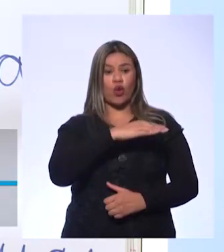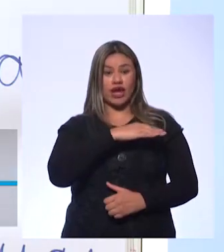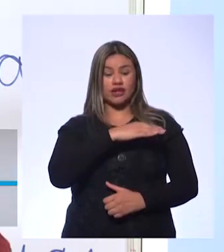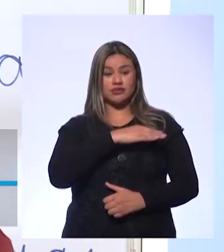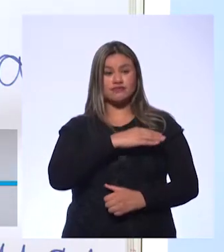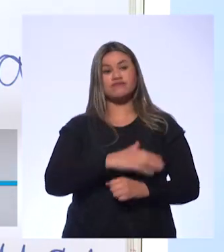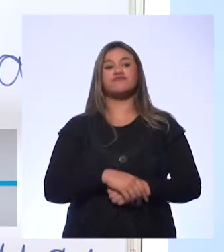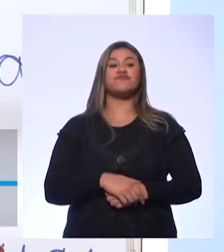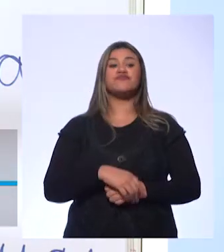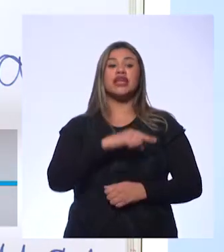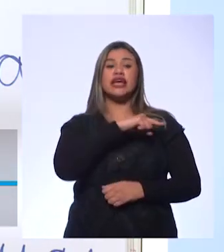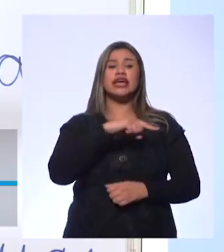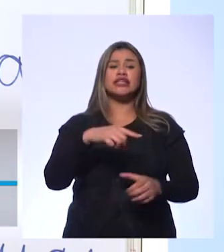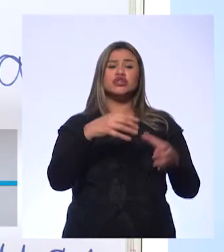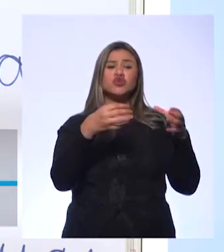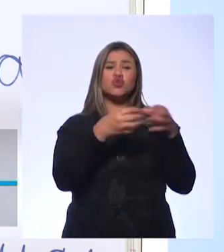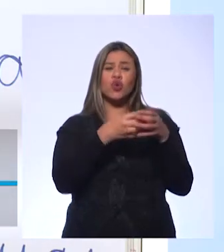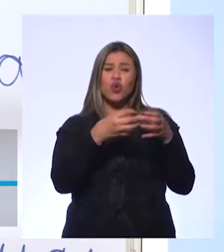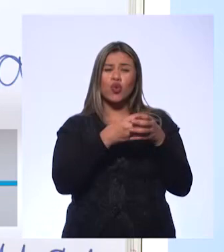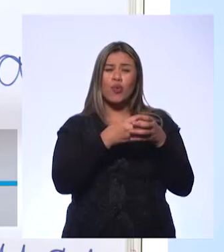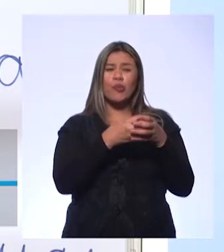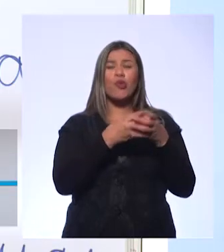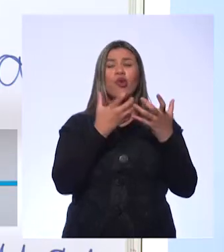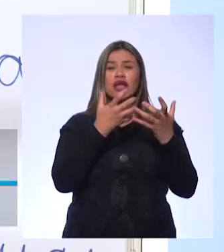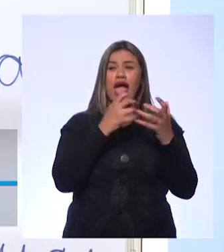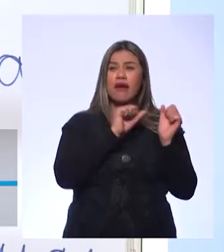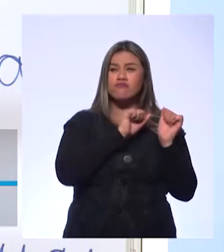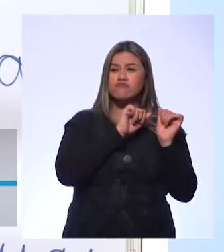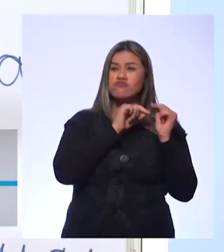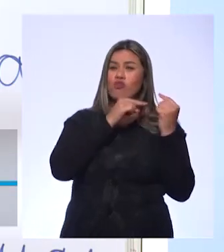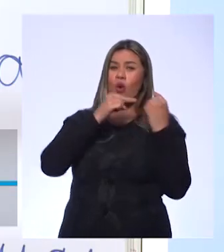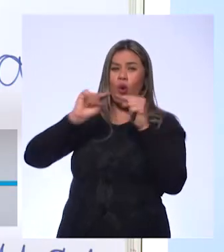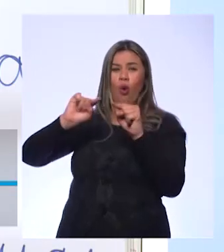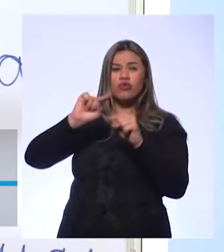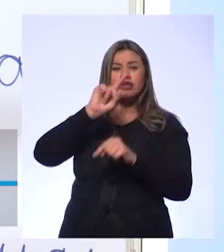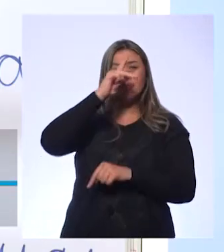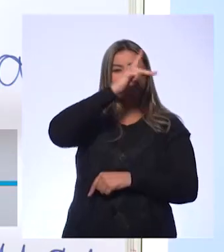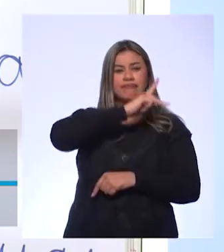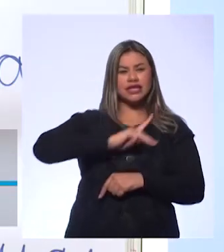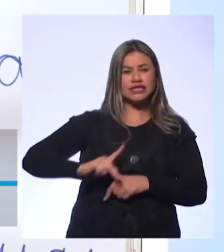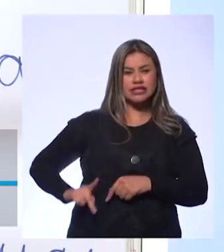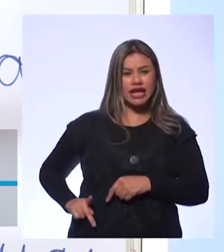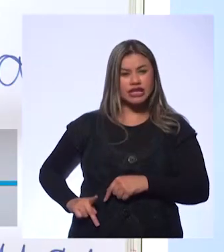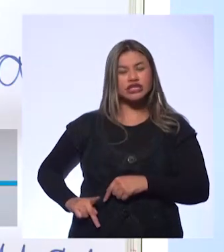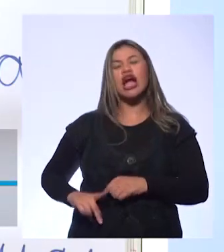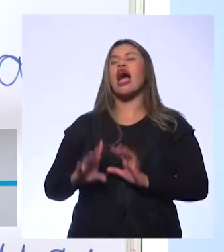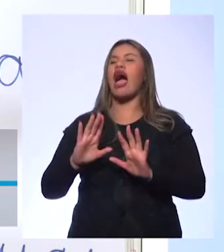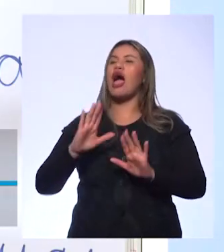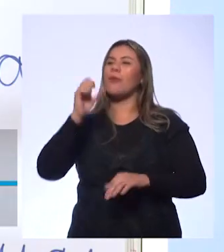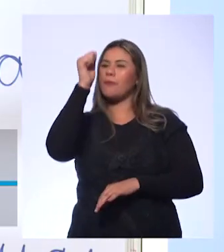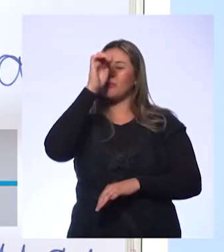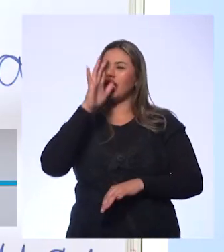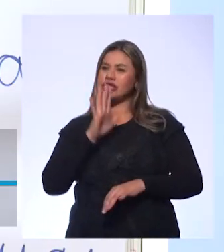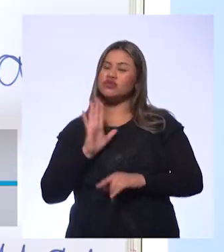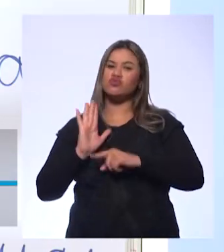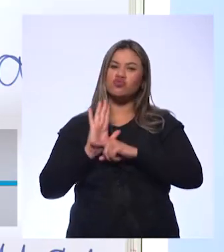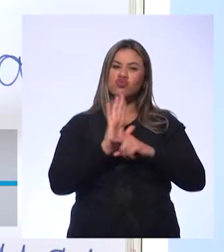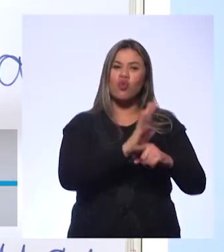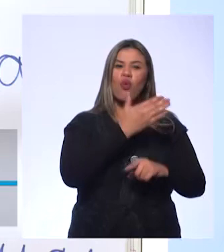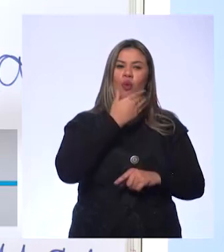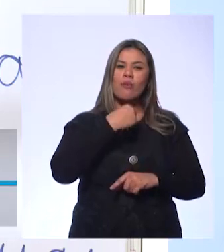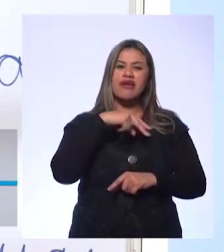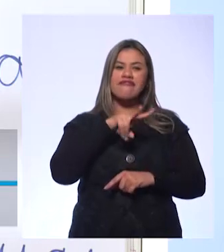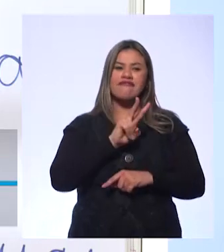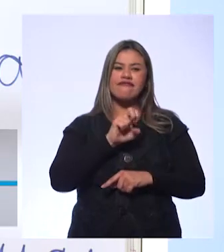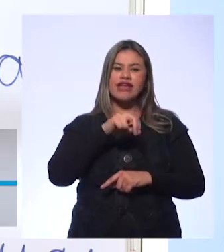colorados eles são aquele grupo que quer tirar o presidente do Poder o Brasil vai lá e financia Venâncio Aires